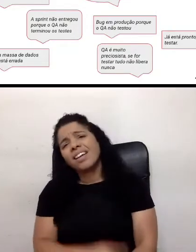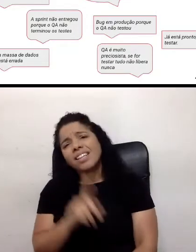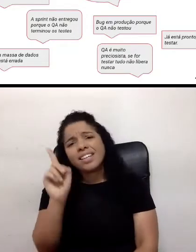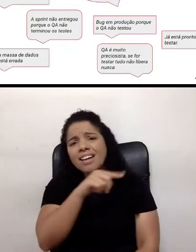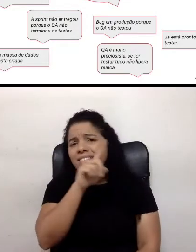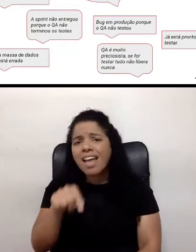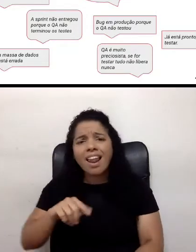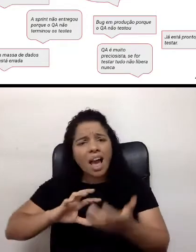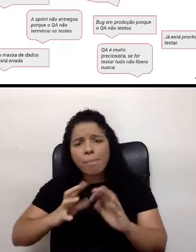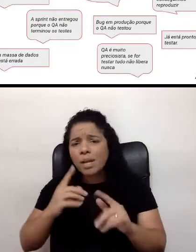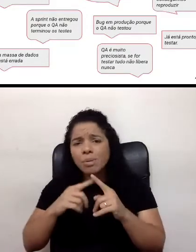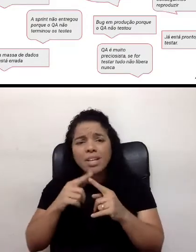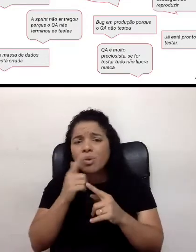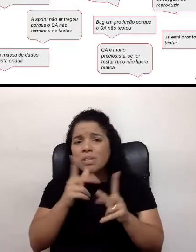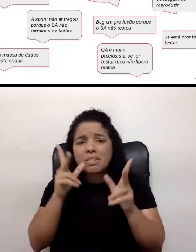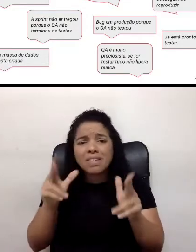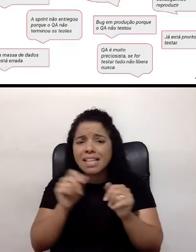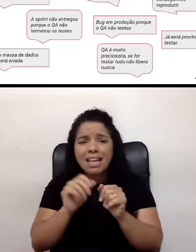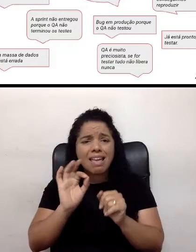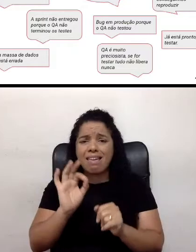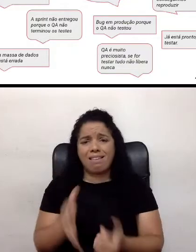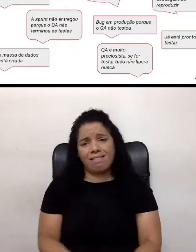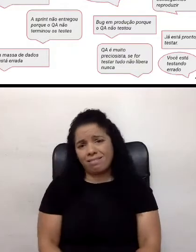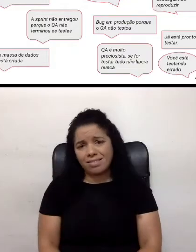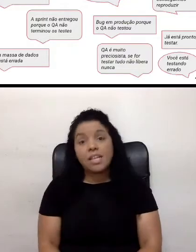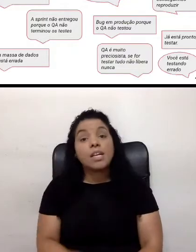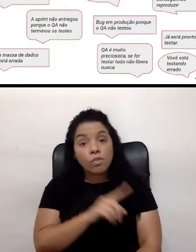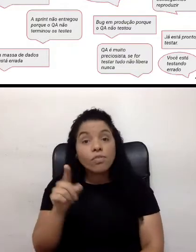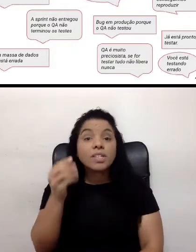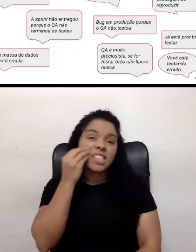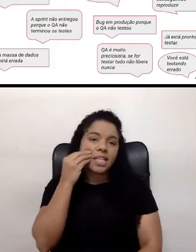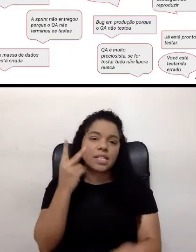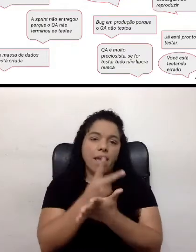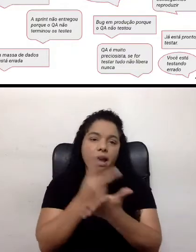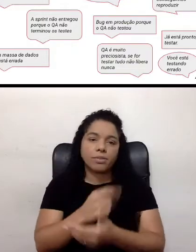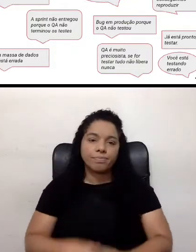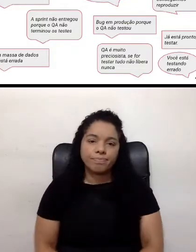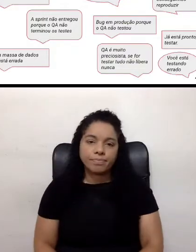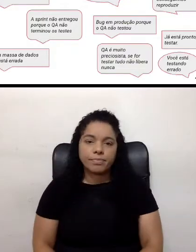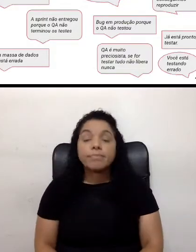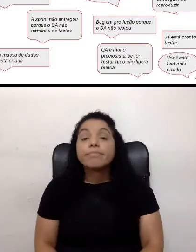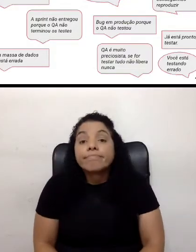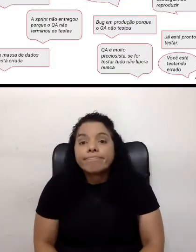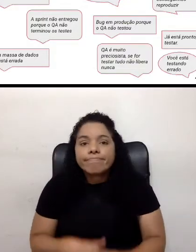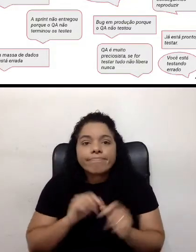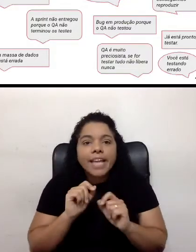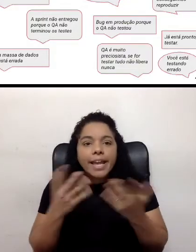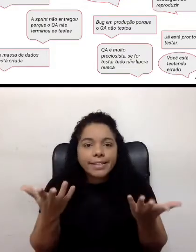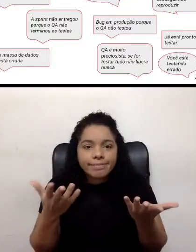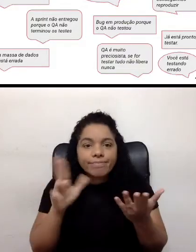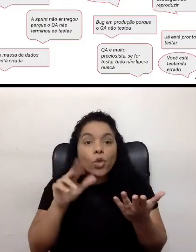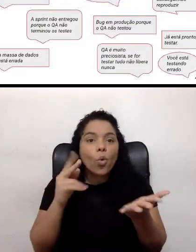porque não conseguimos reproduzir. Você está testando errado. Quem nunca?